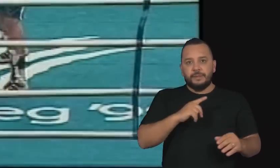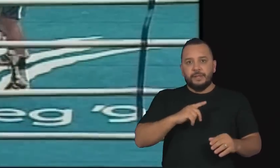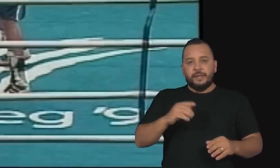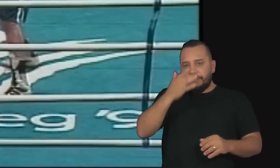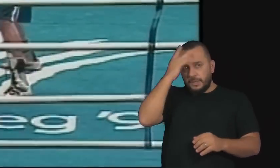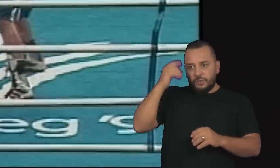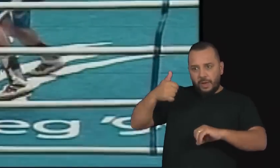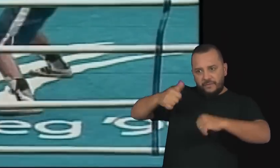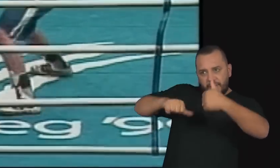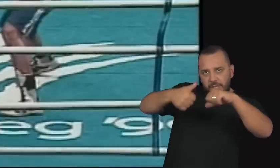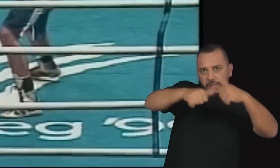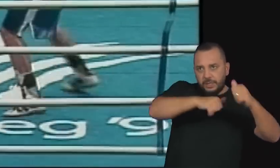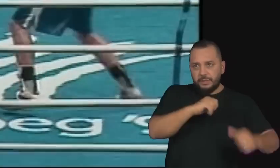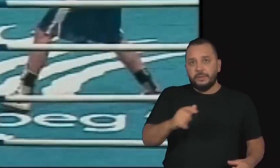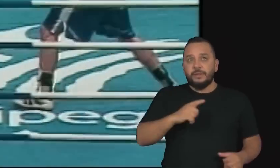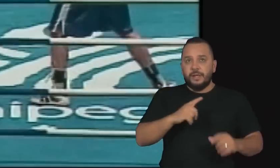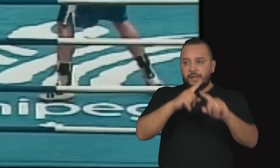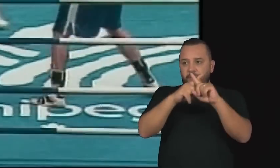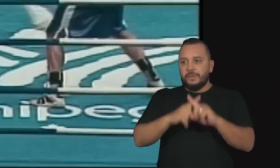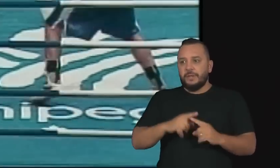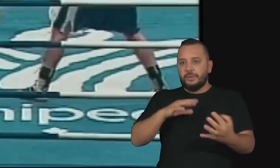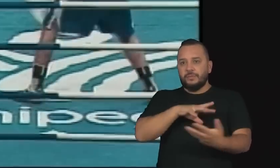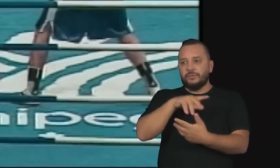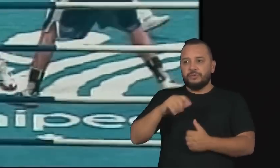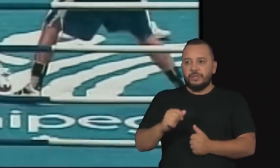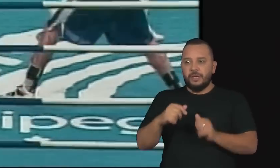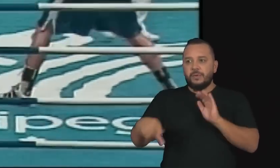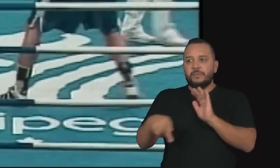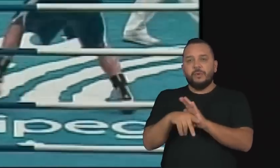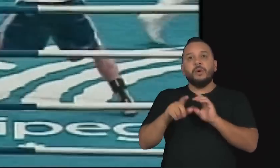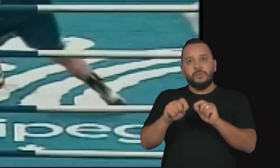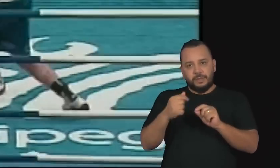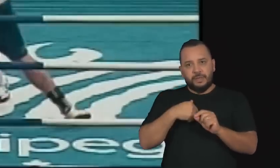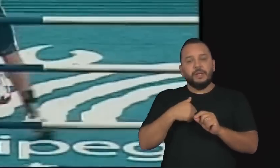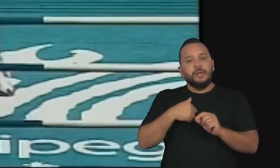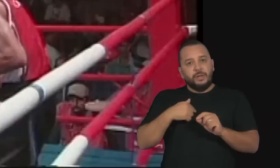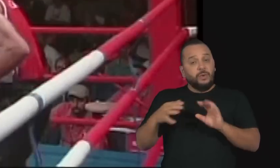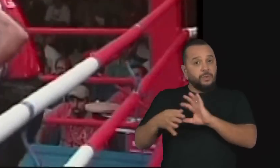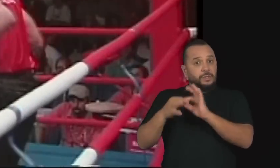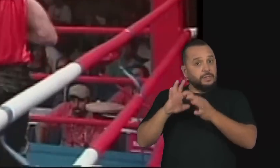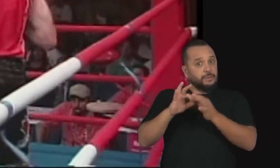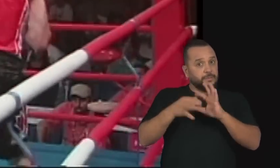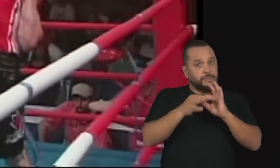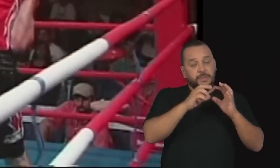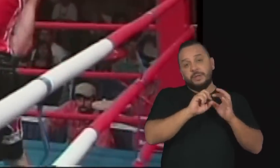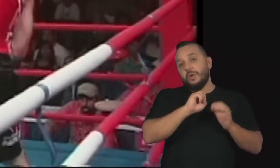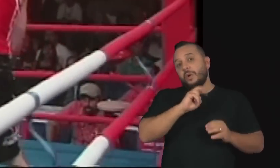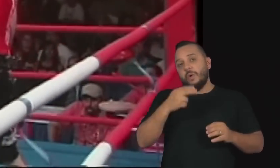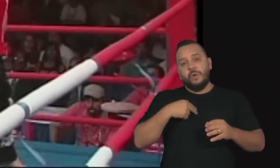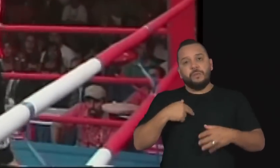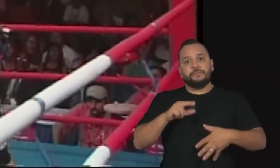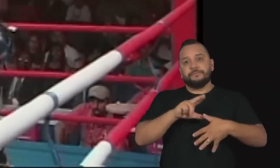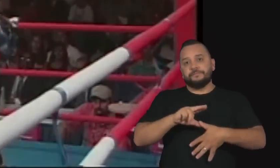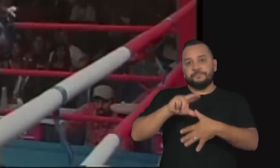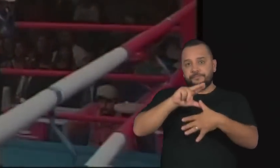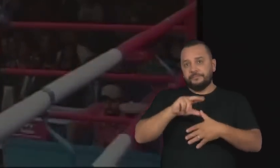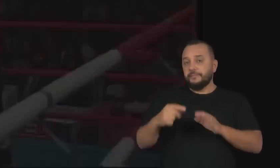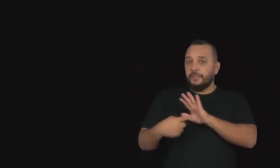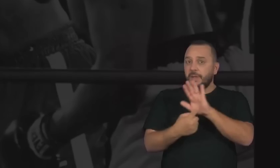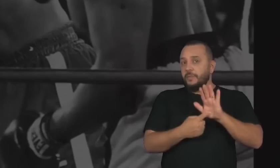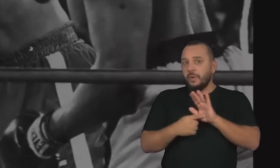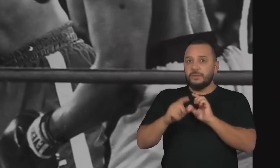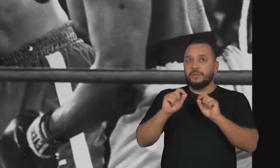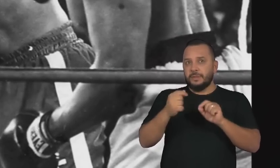Campeonatos internacionais, como os Jogos Olímpicos ou os Pan-Americanos, dão grande destaque ao boxe em suas